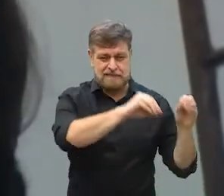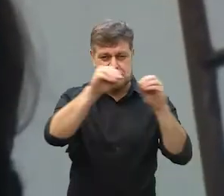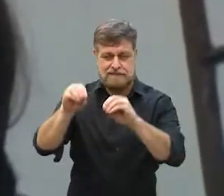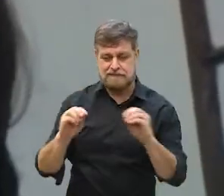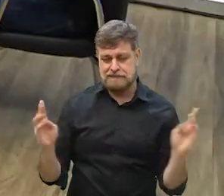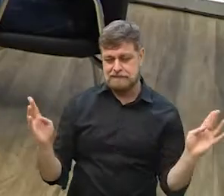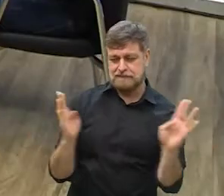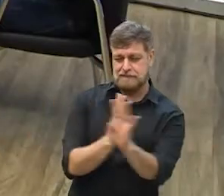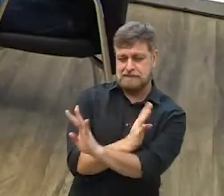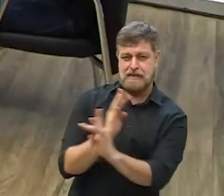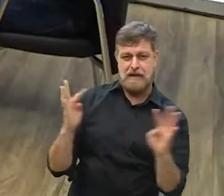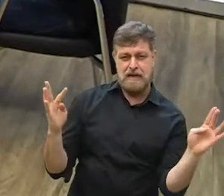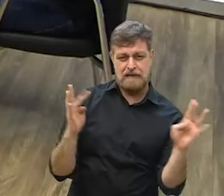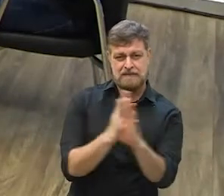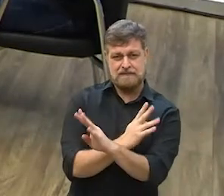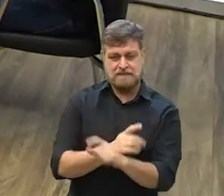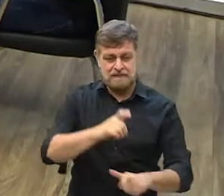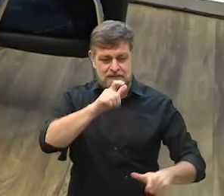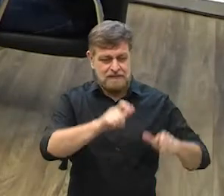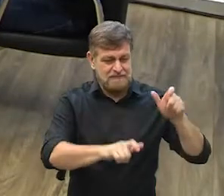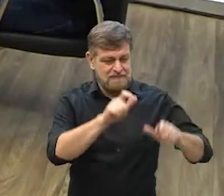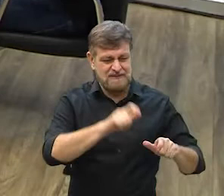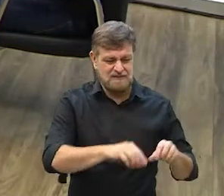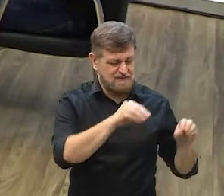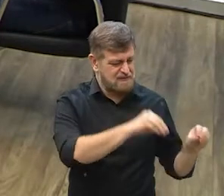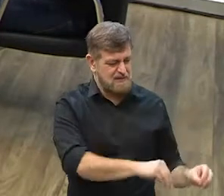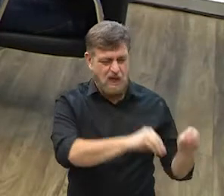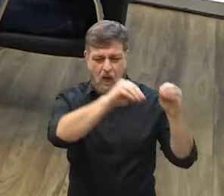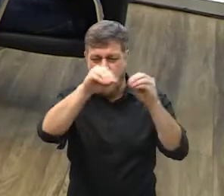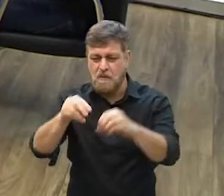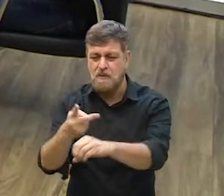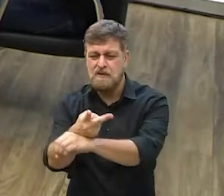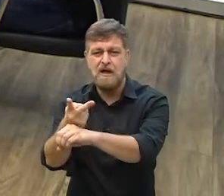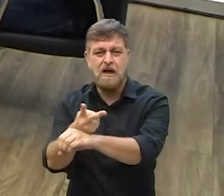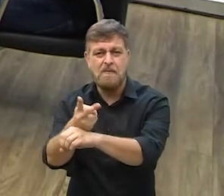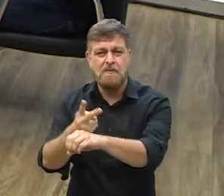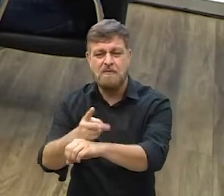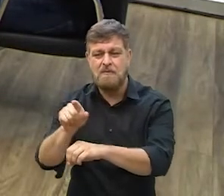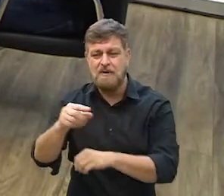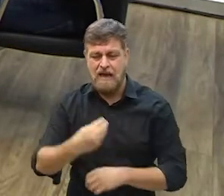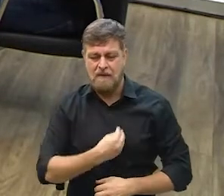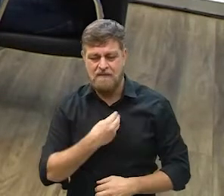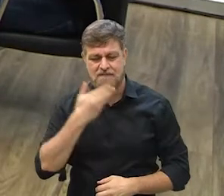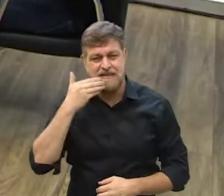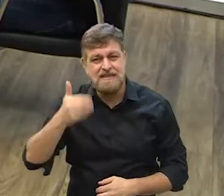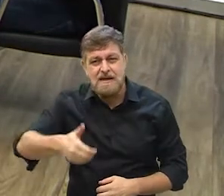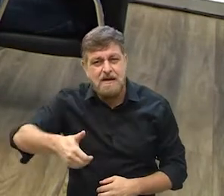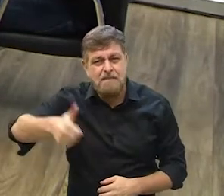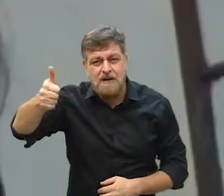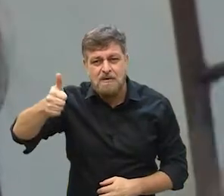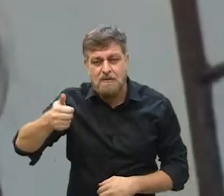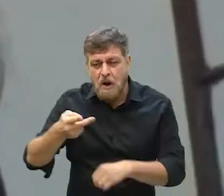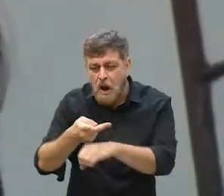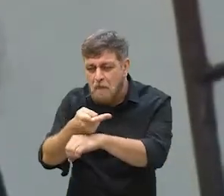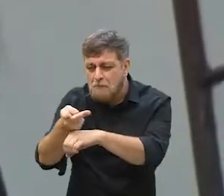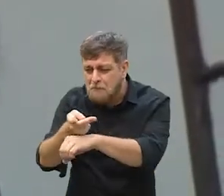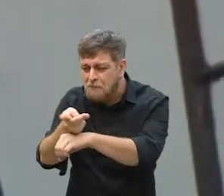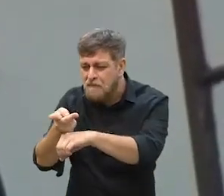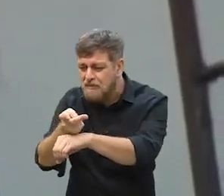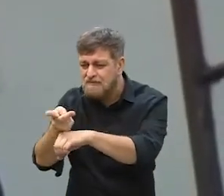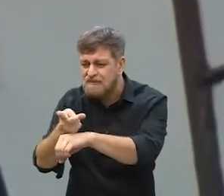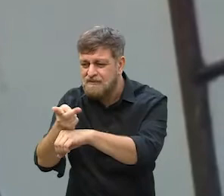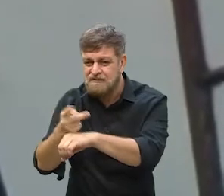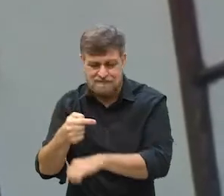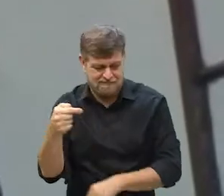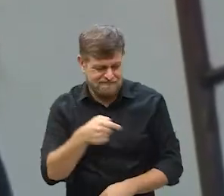territorial do ponto de vista de pessoas que saem, que mudam dos seus lugares, porque sentem uma necessidade de buscar melhoria de vida, e